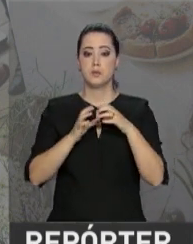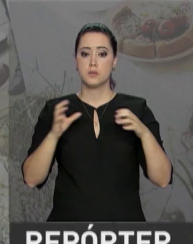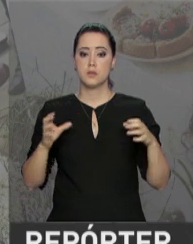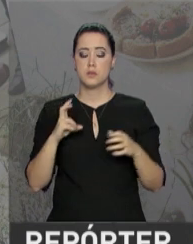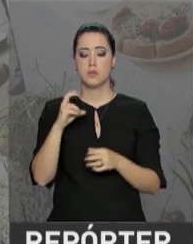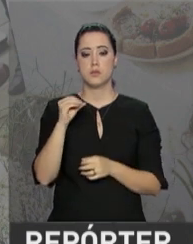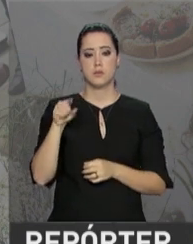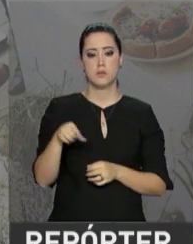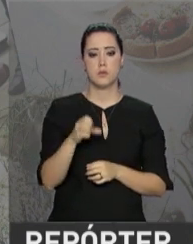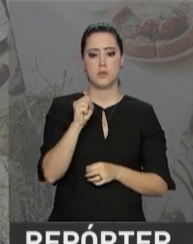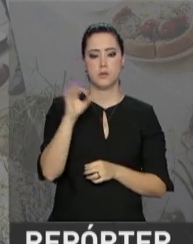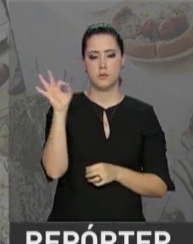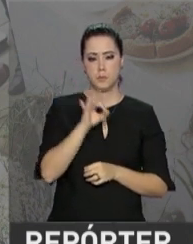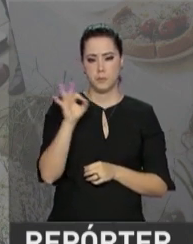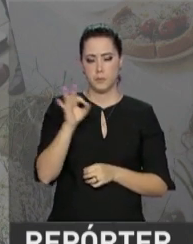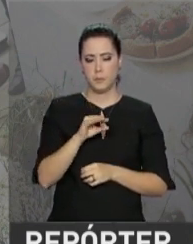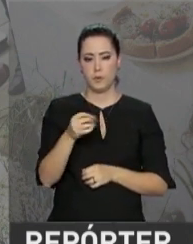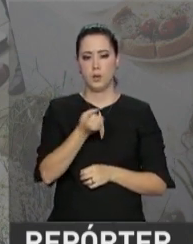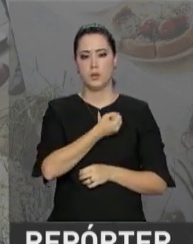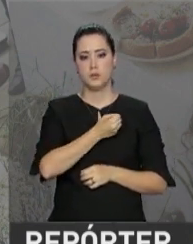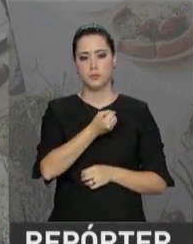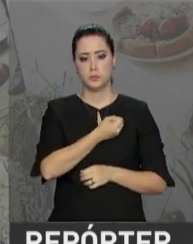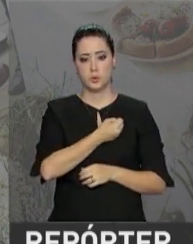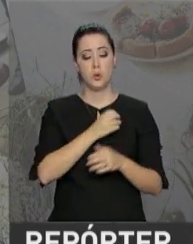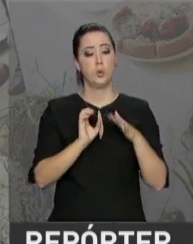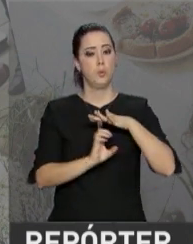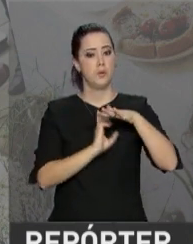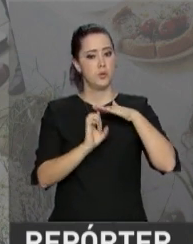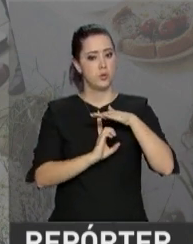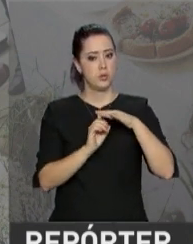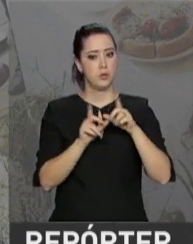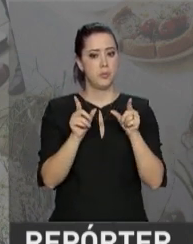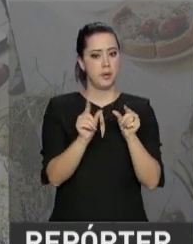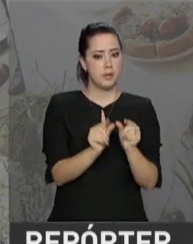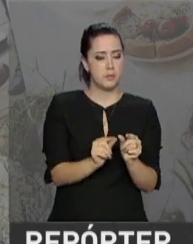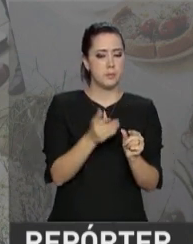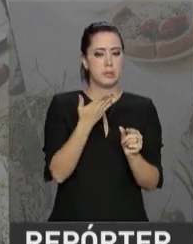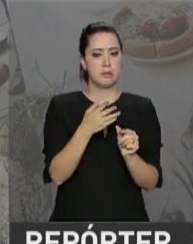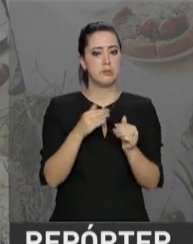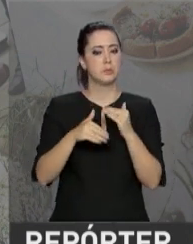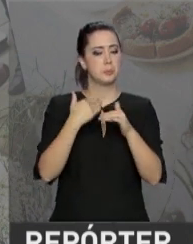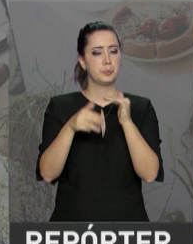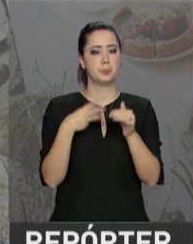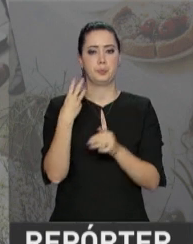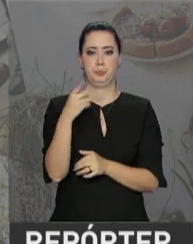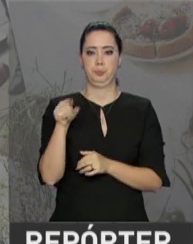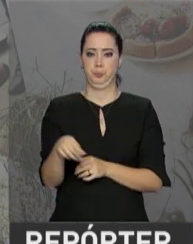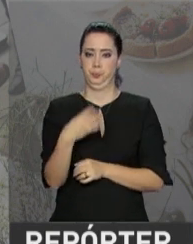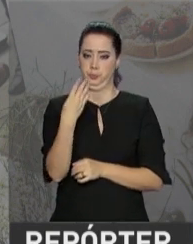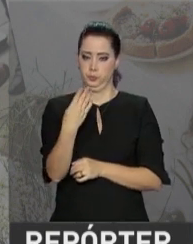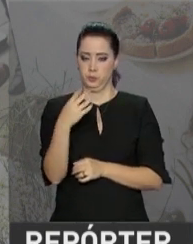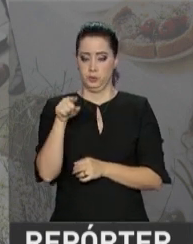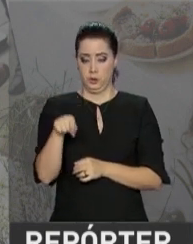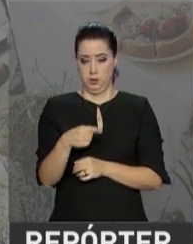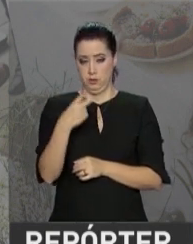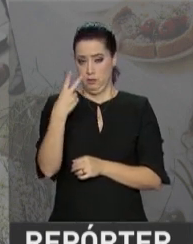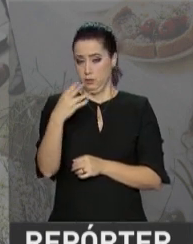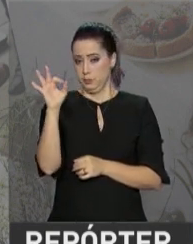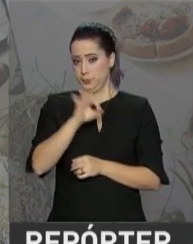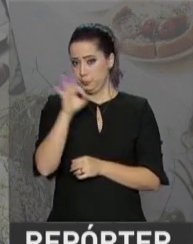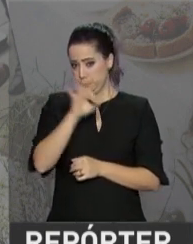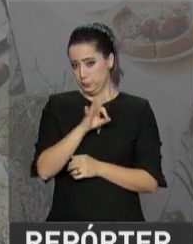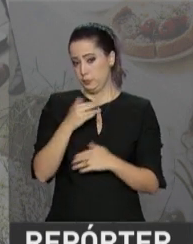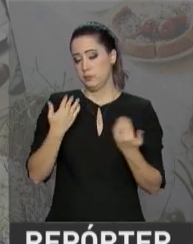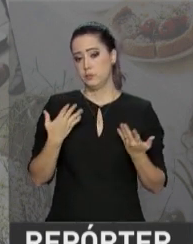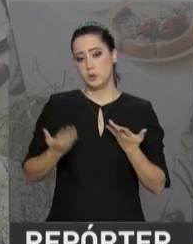50,8 por cento eo número de pequenas empresas cresceu 34,2 por cento o setor de